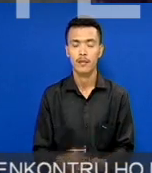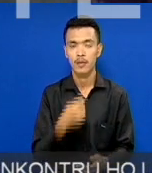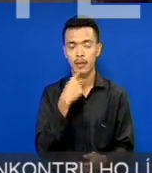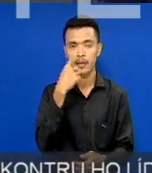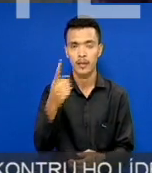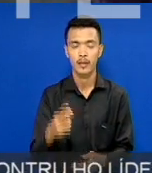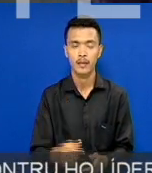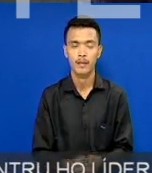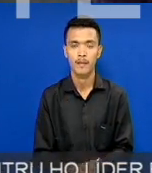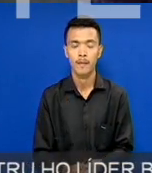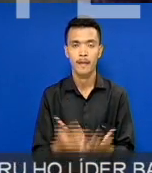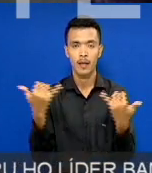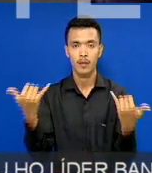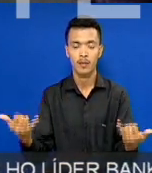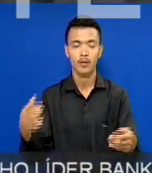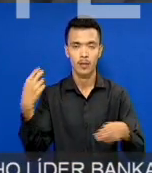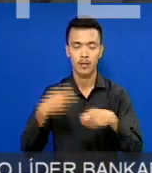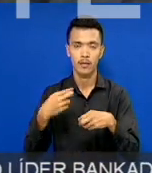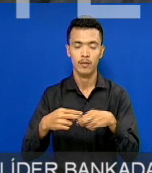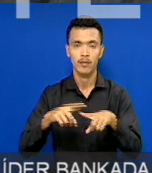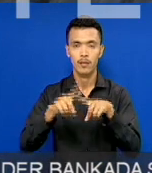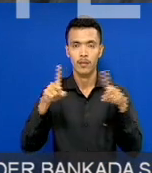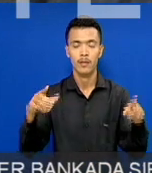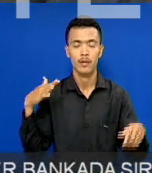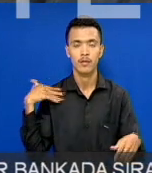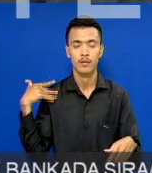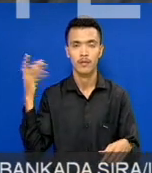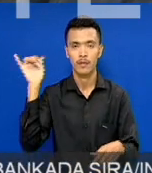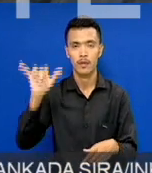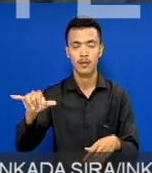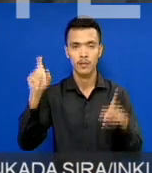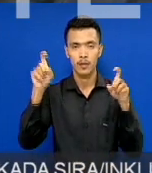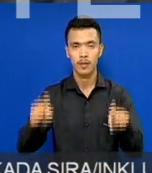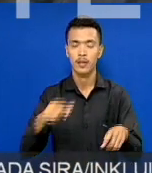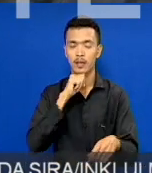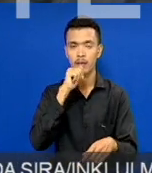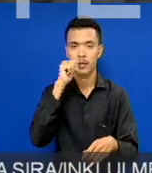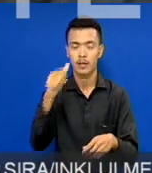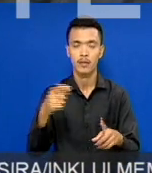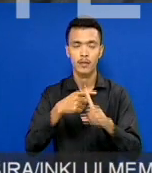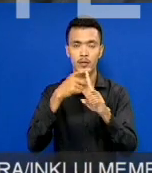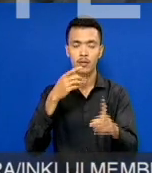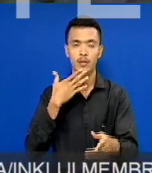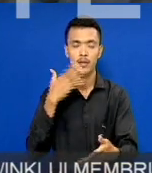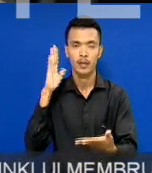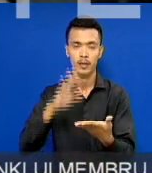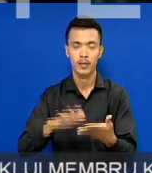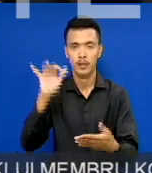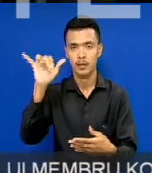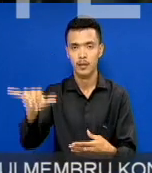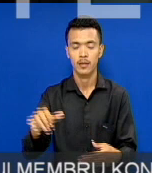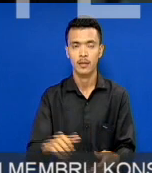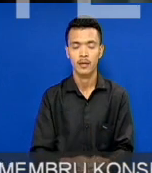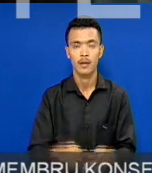Hactoir, situação atual sai obstáculo, mas bem foi sai sira, mas tem que recribiar o si halok at sira. Situação sai de